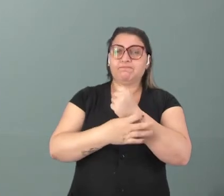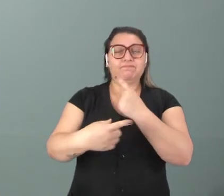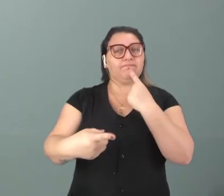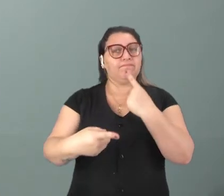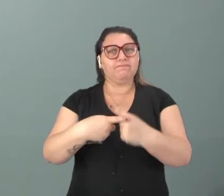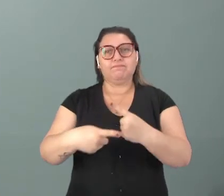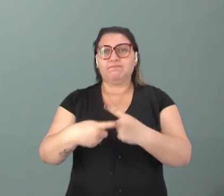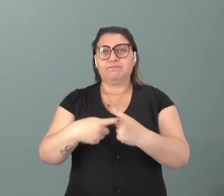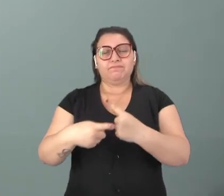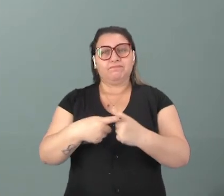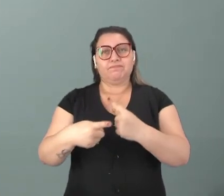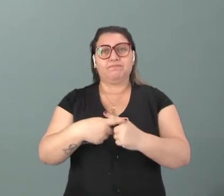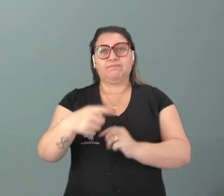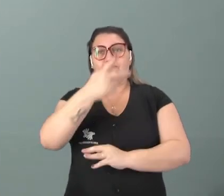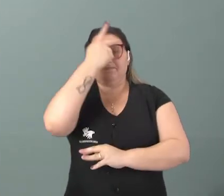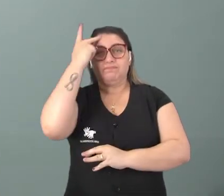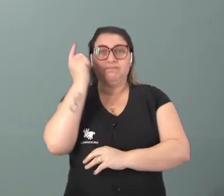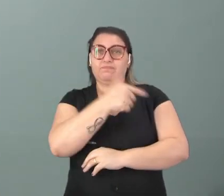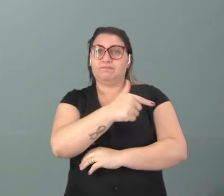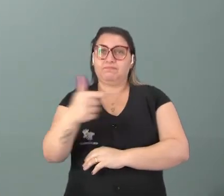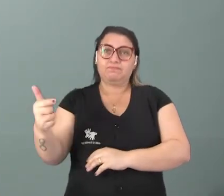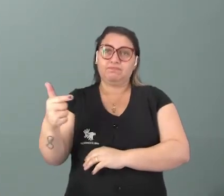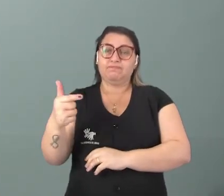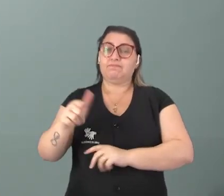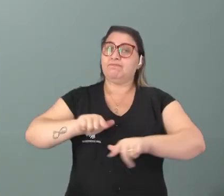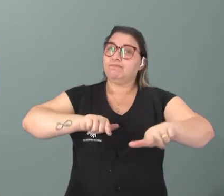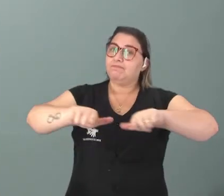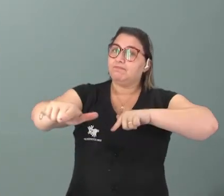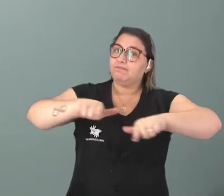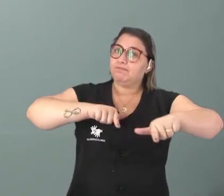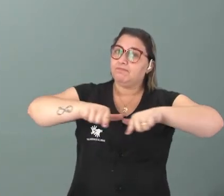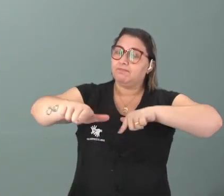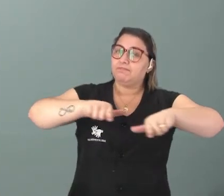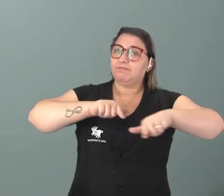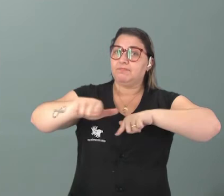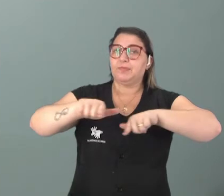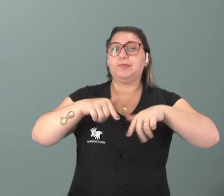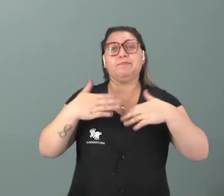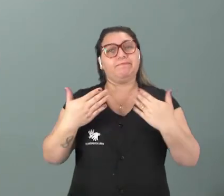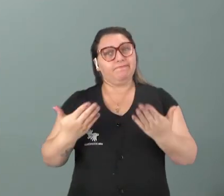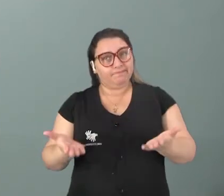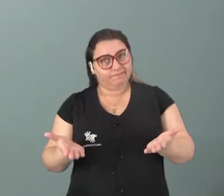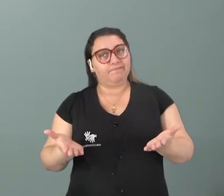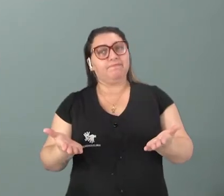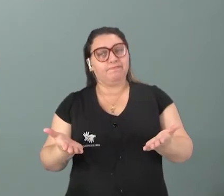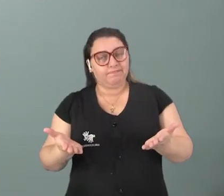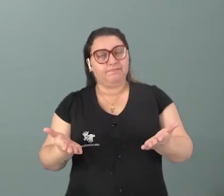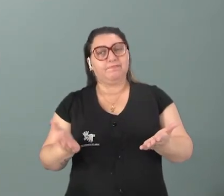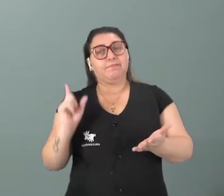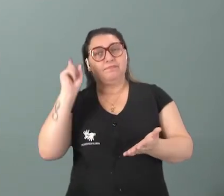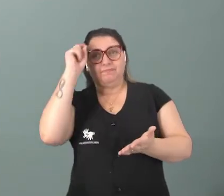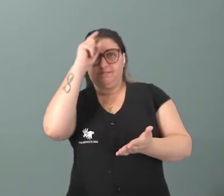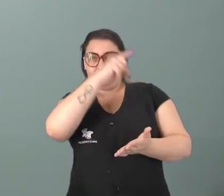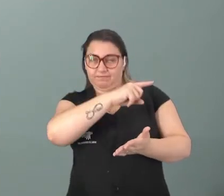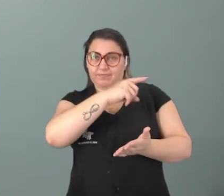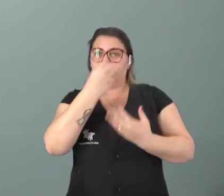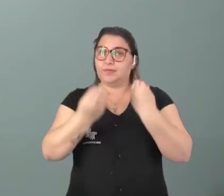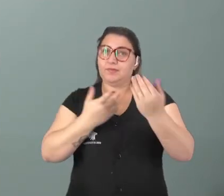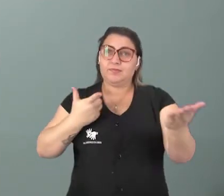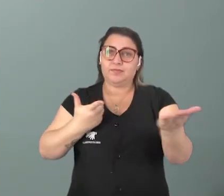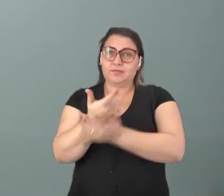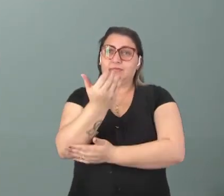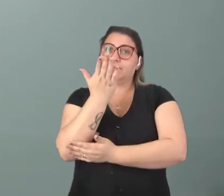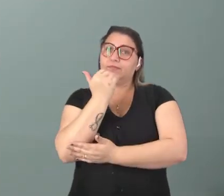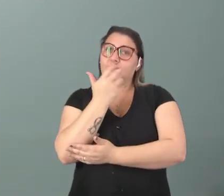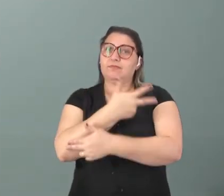porque muitas pessoas não têm empregos, né? Não têm trabalhos, então não tem como comprar